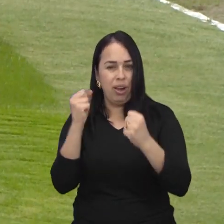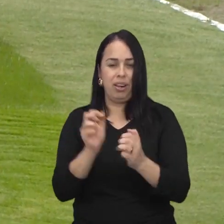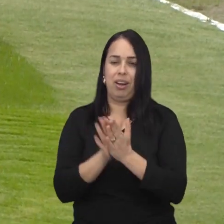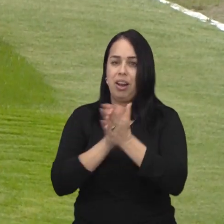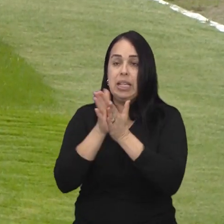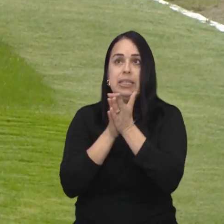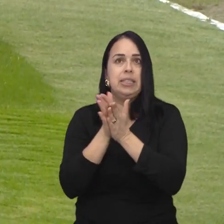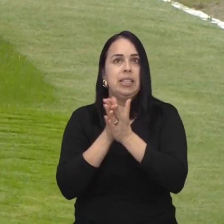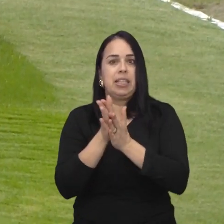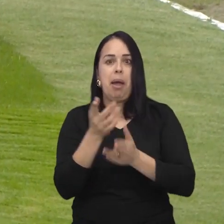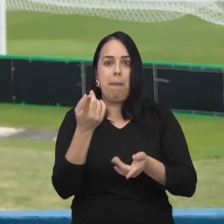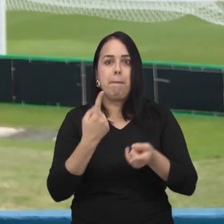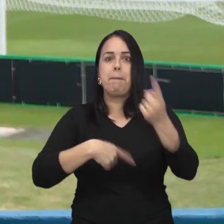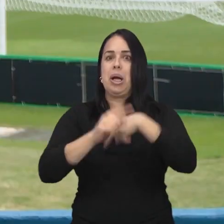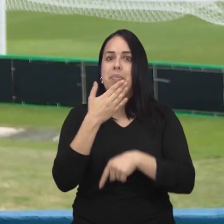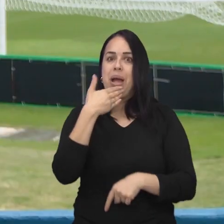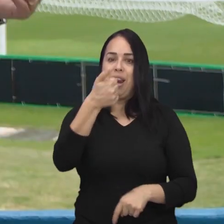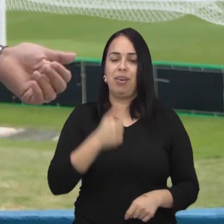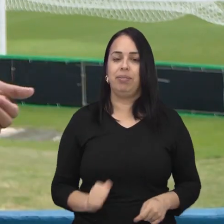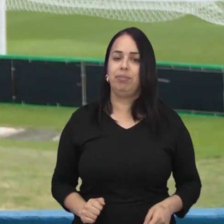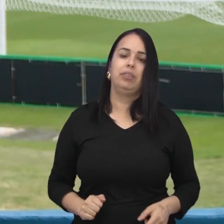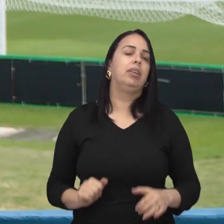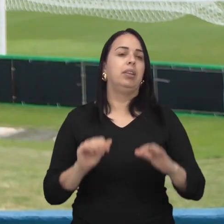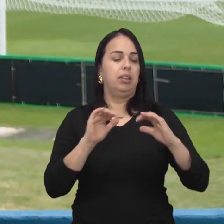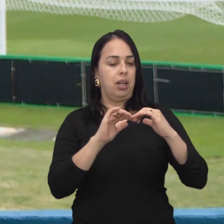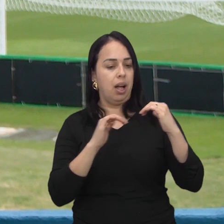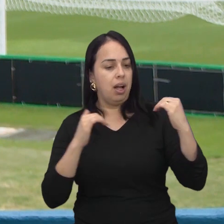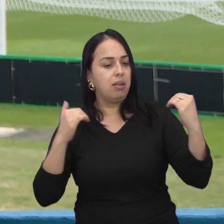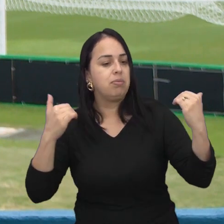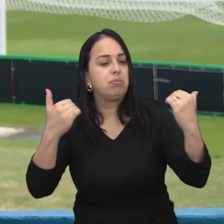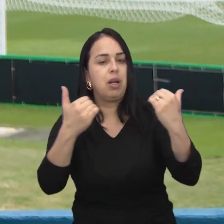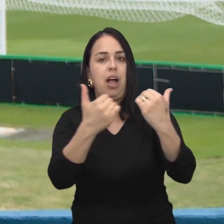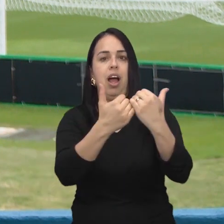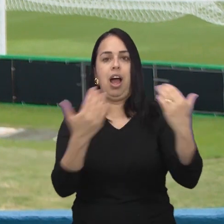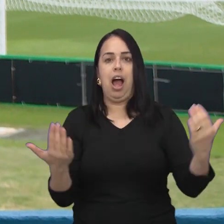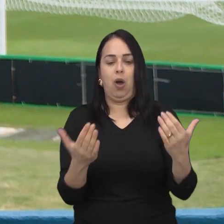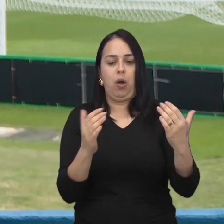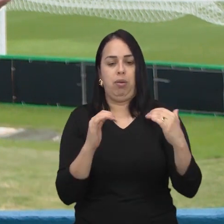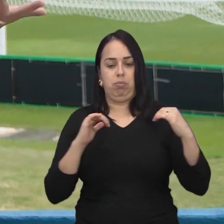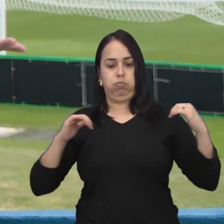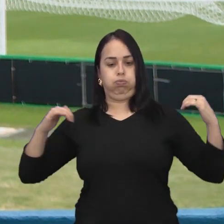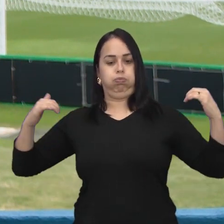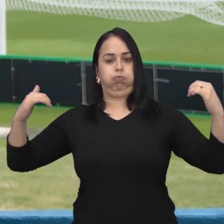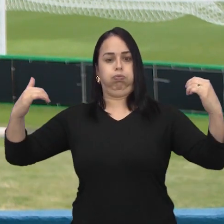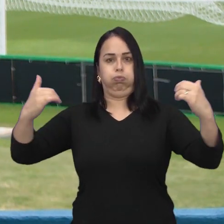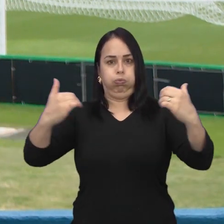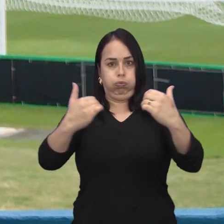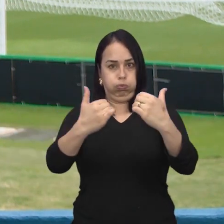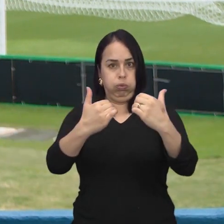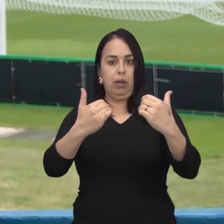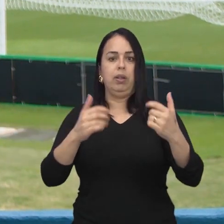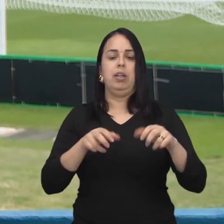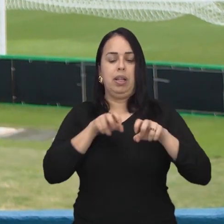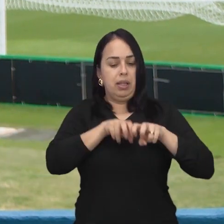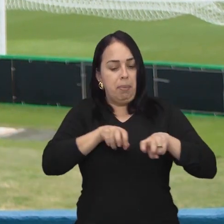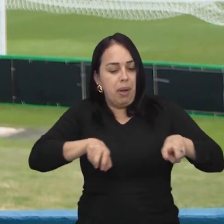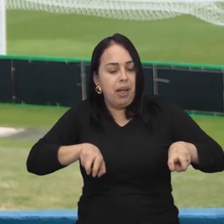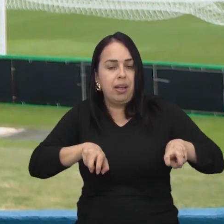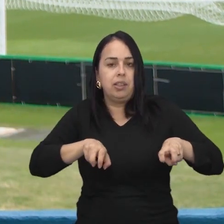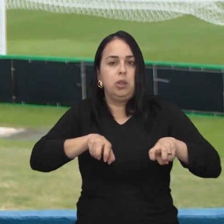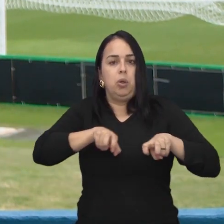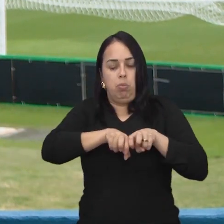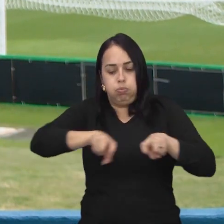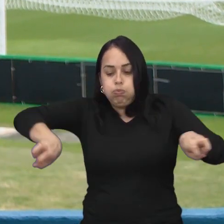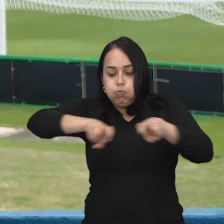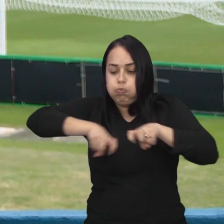expectativa também é de melhora. Questão de ampliação do estádio, que acho que futuramente a gente vai ter que ter. A parte de cadeiras